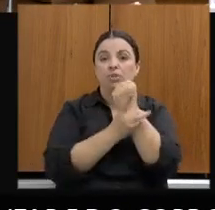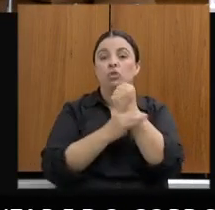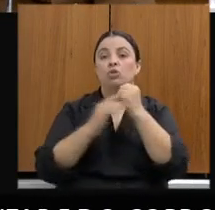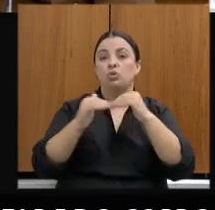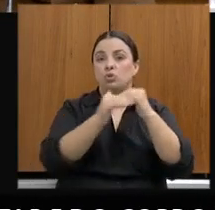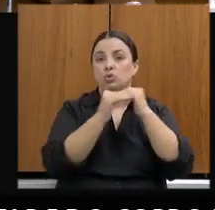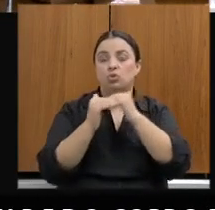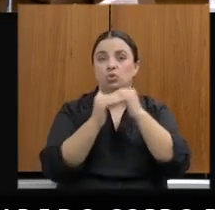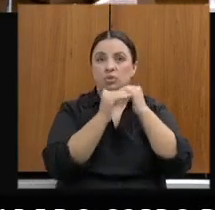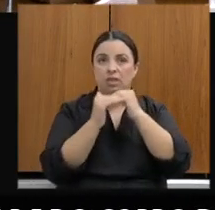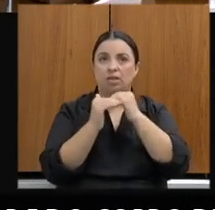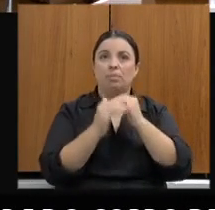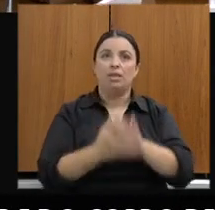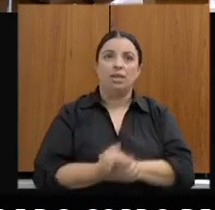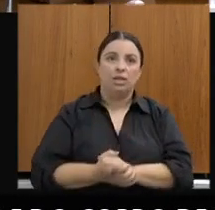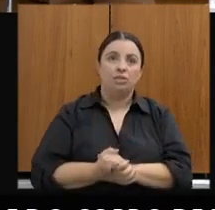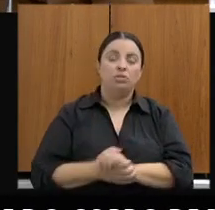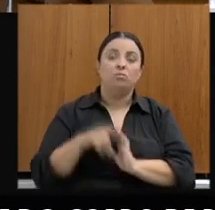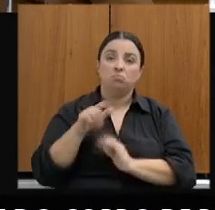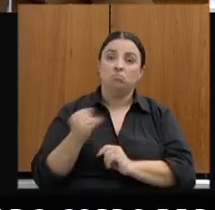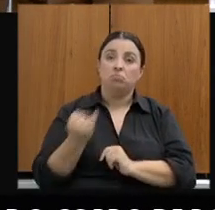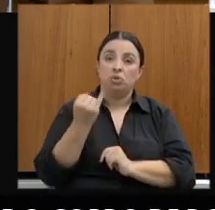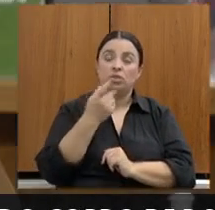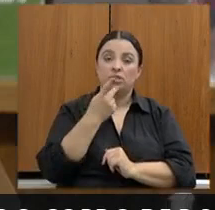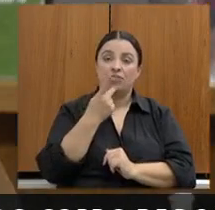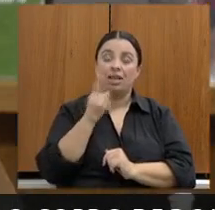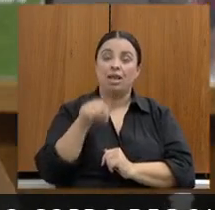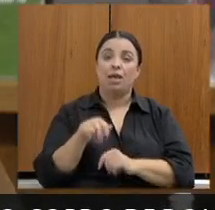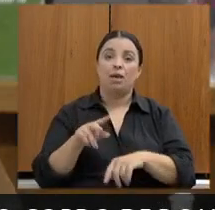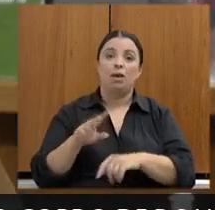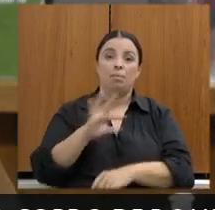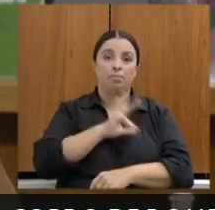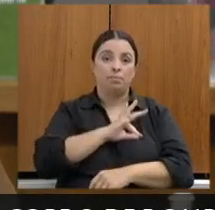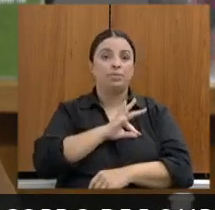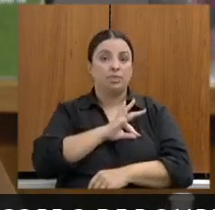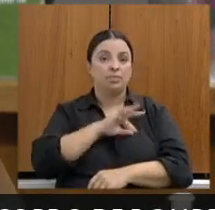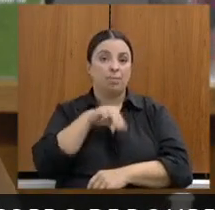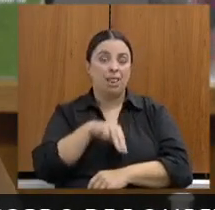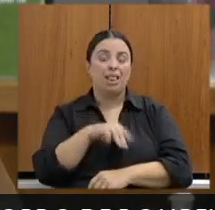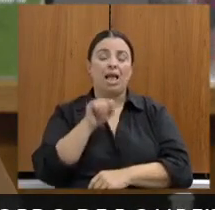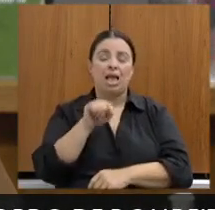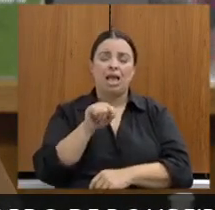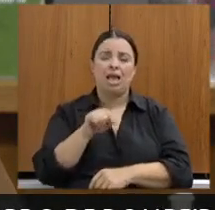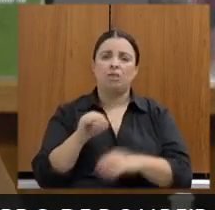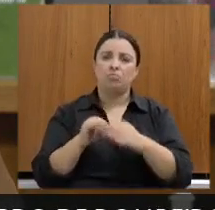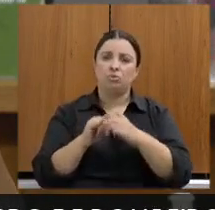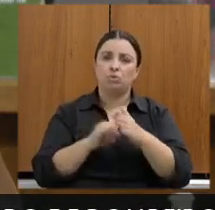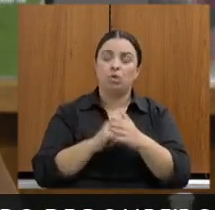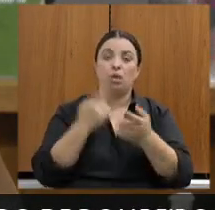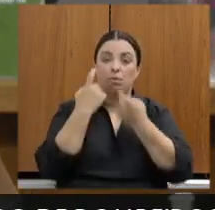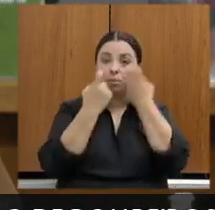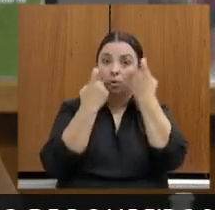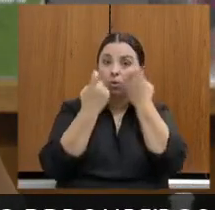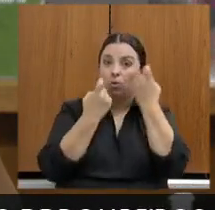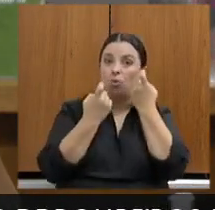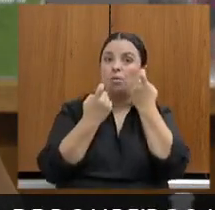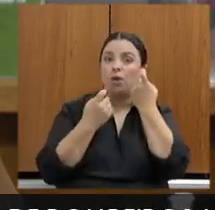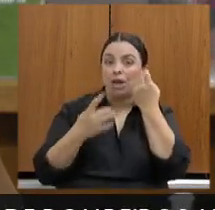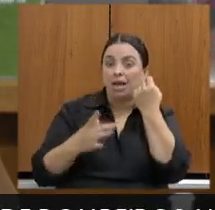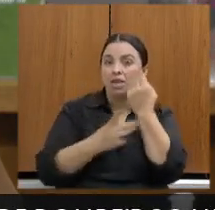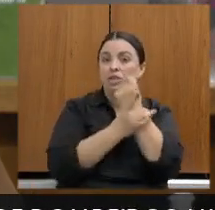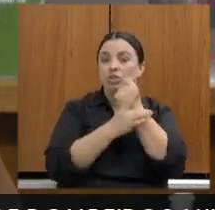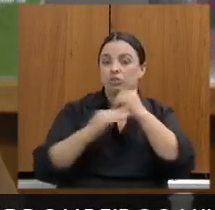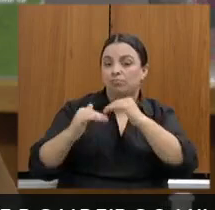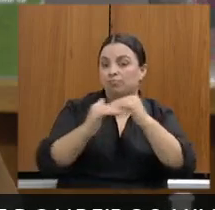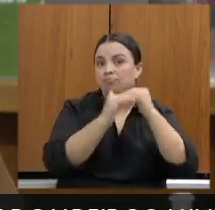oportunidade né na de dizer que a polícia militar é uma instituição que ela preocupa com a sustentabilidade né com o